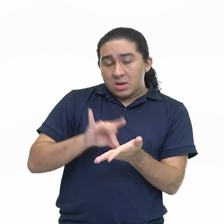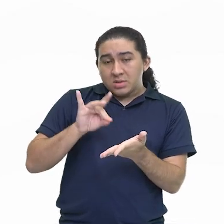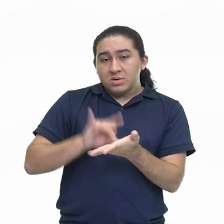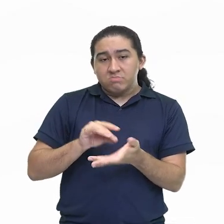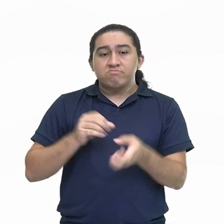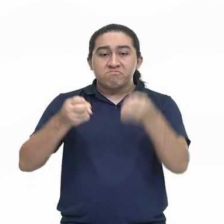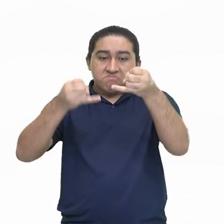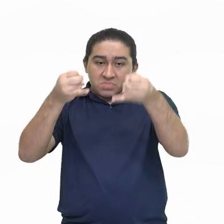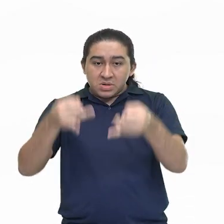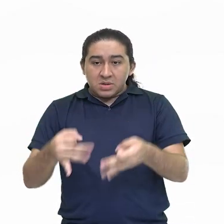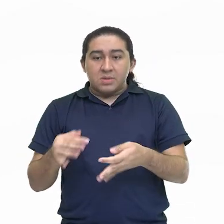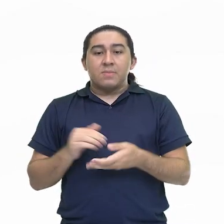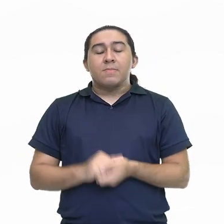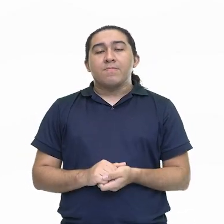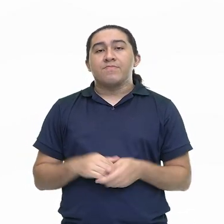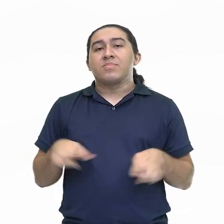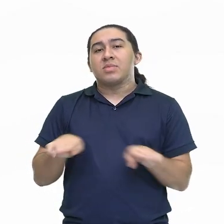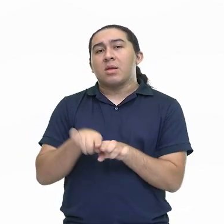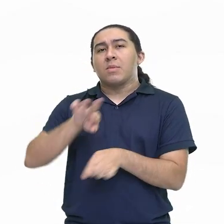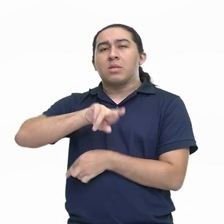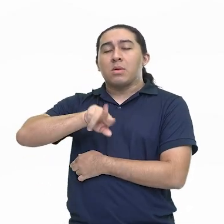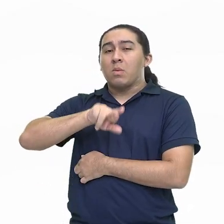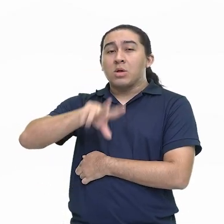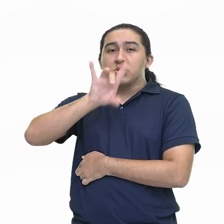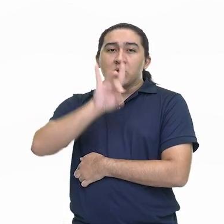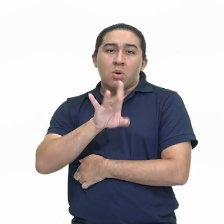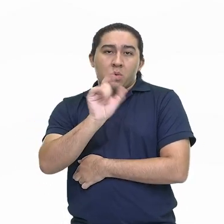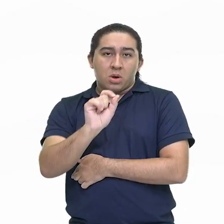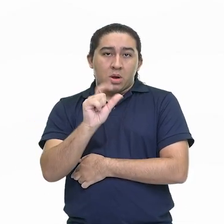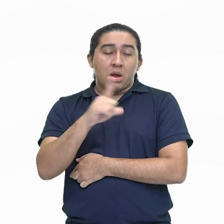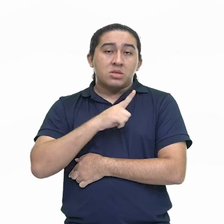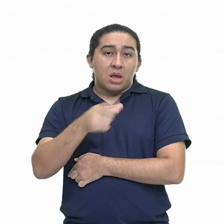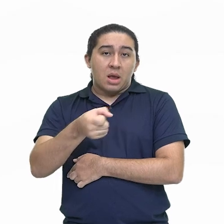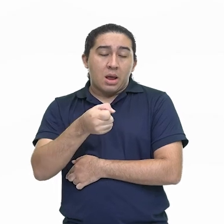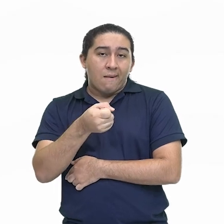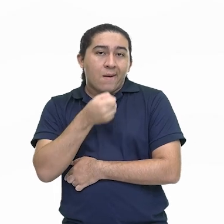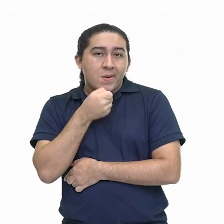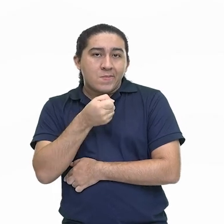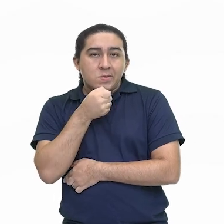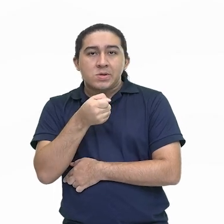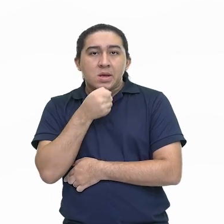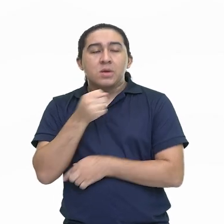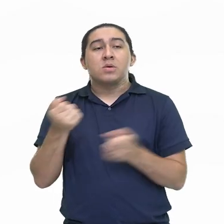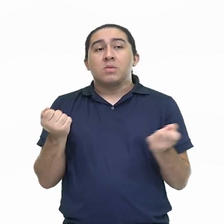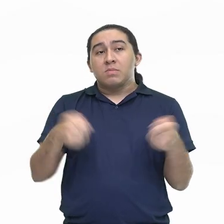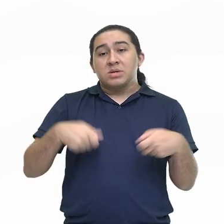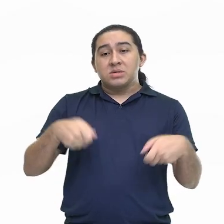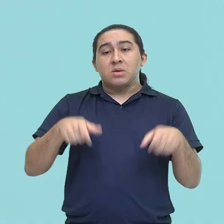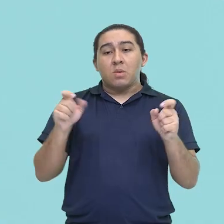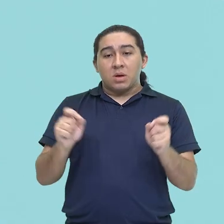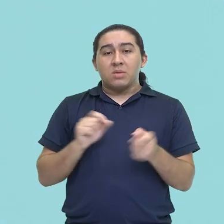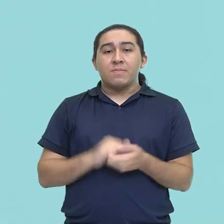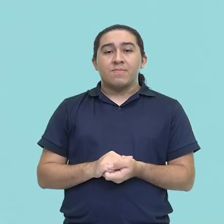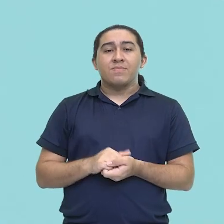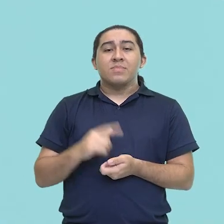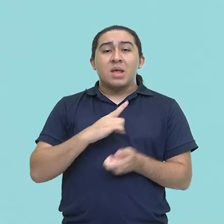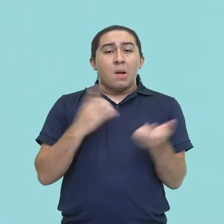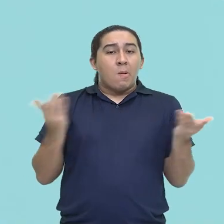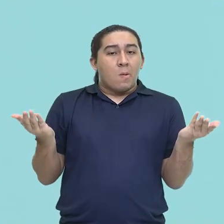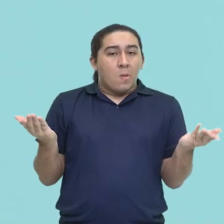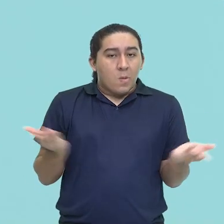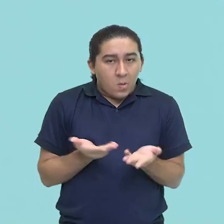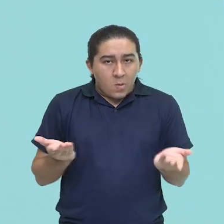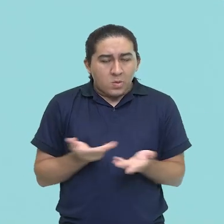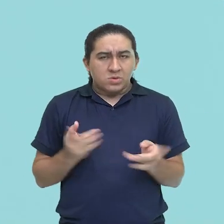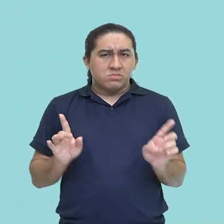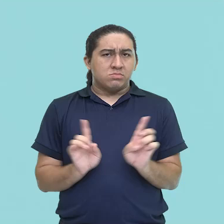mais, né? E não necessariamente a reportagem ela tem que ser bem atual, porque tem